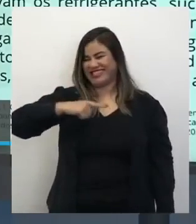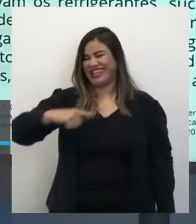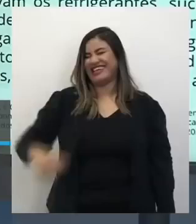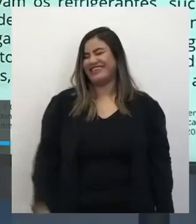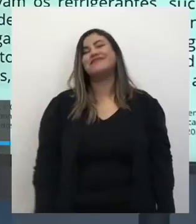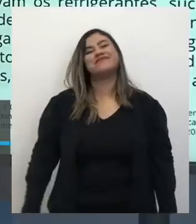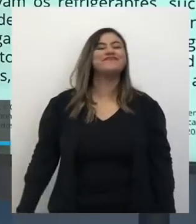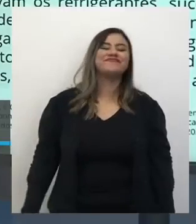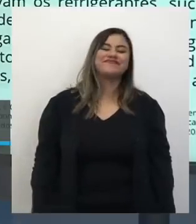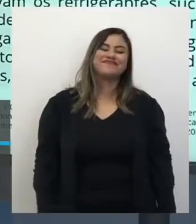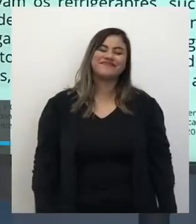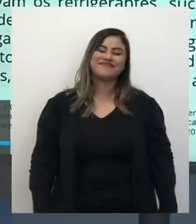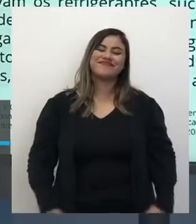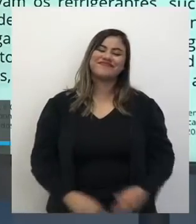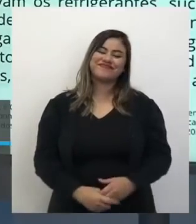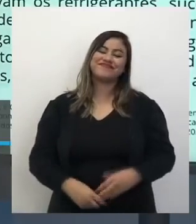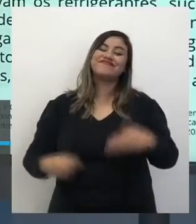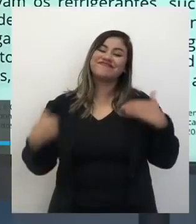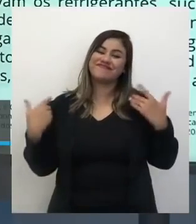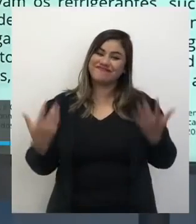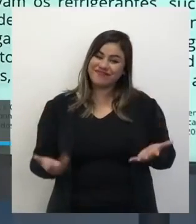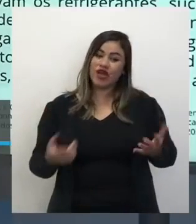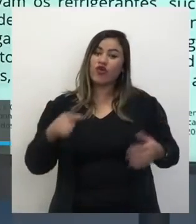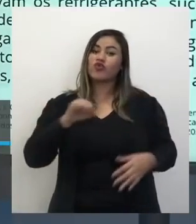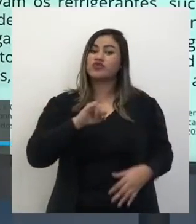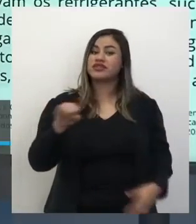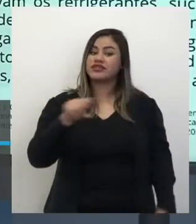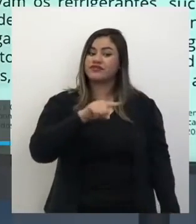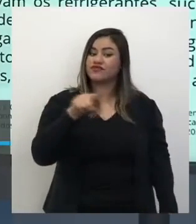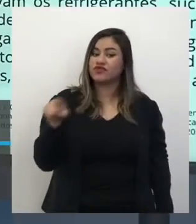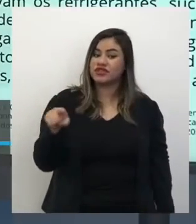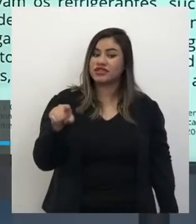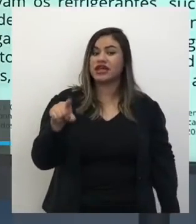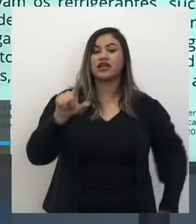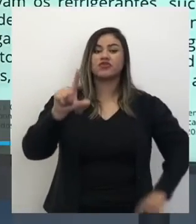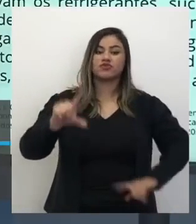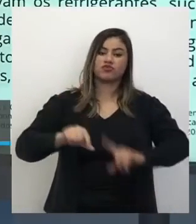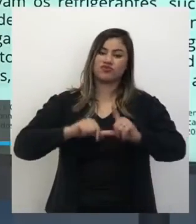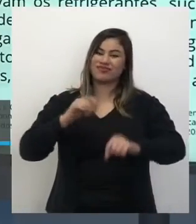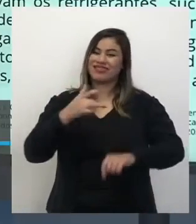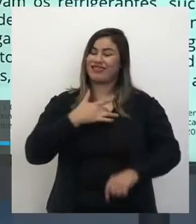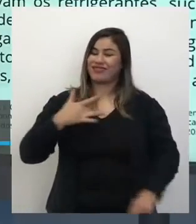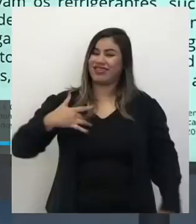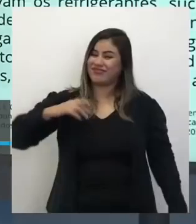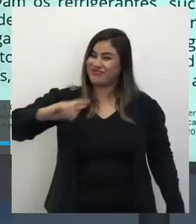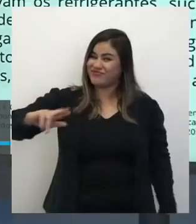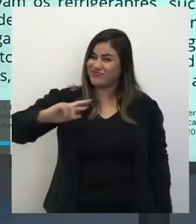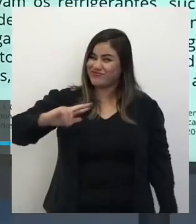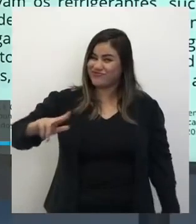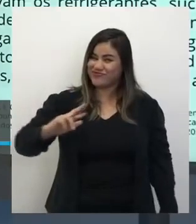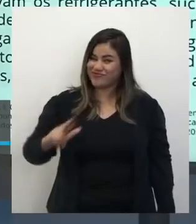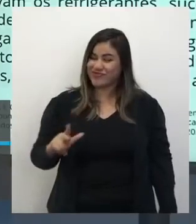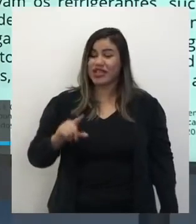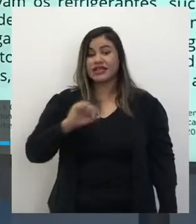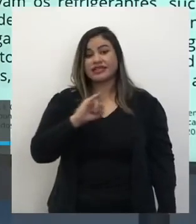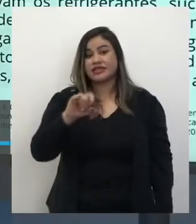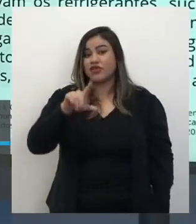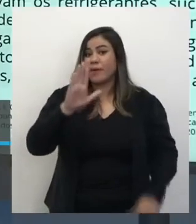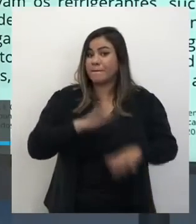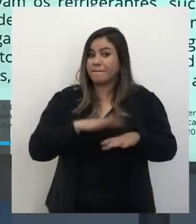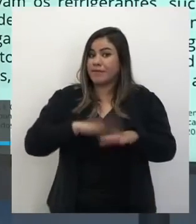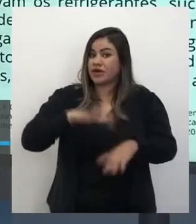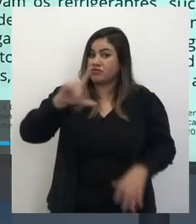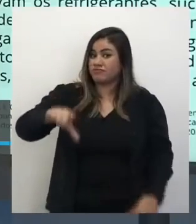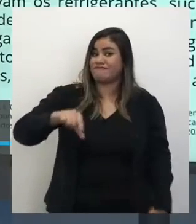Então, certamente, se você optou pelo não saudável, se você opta, se você faz